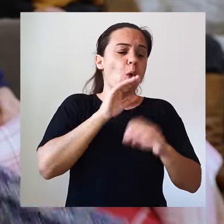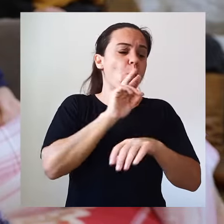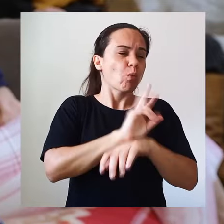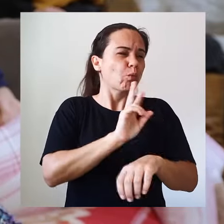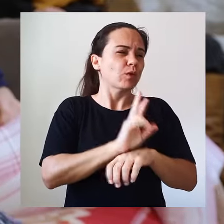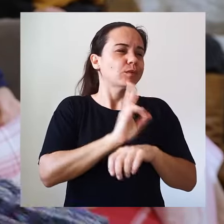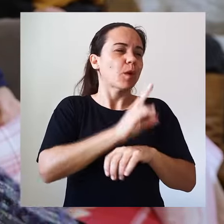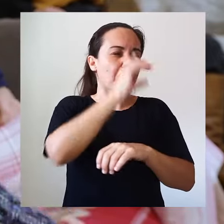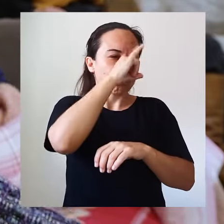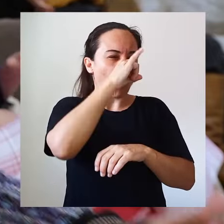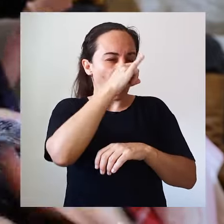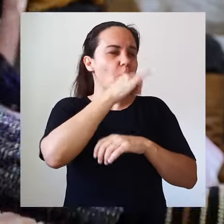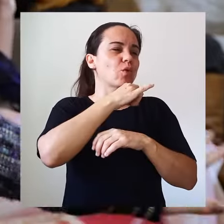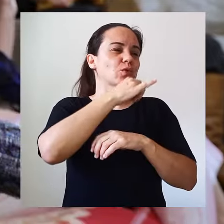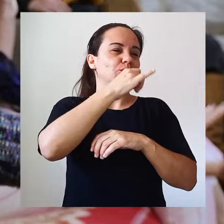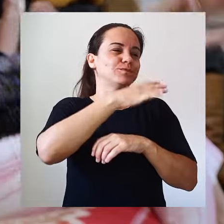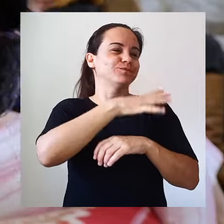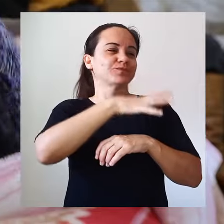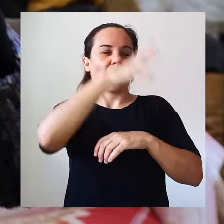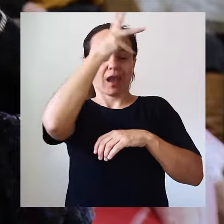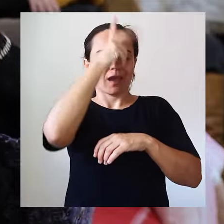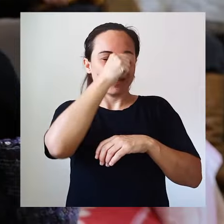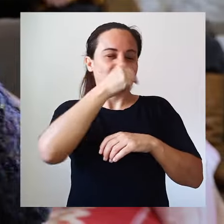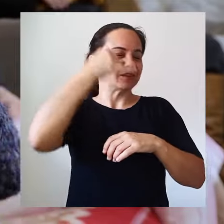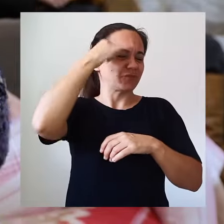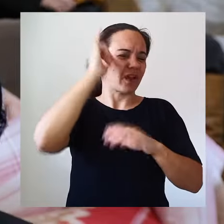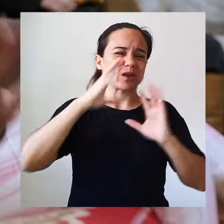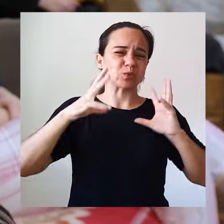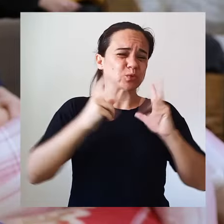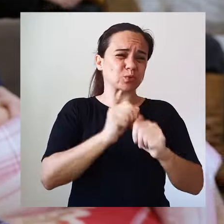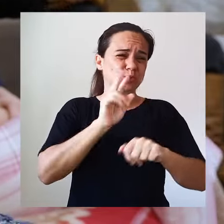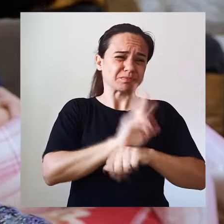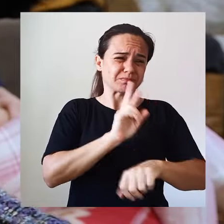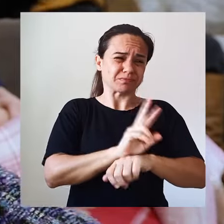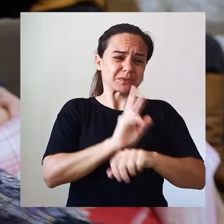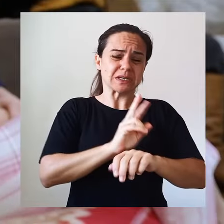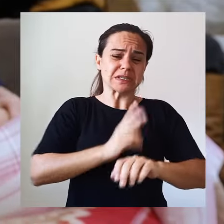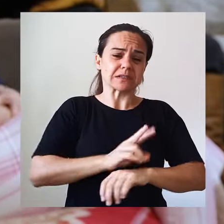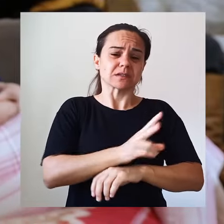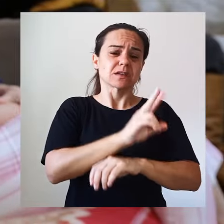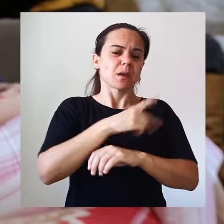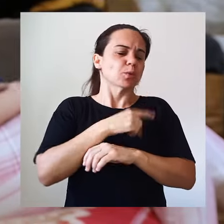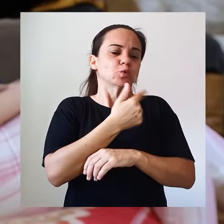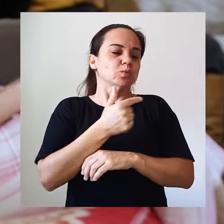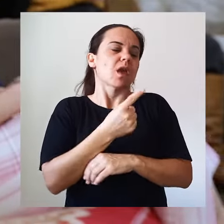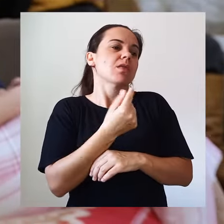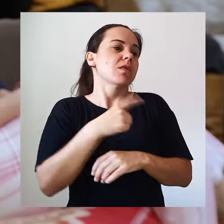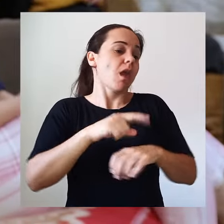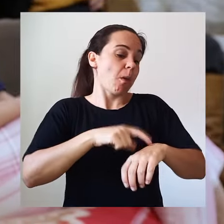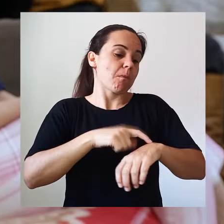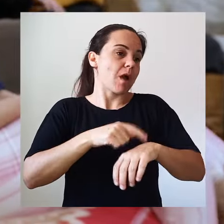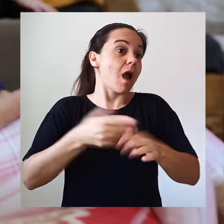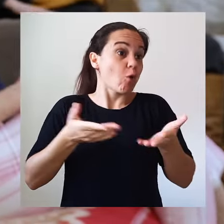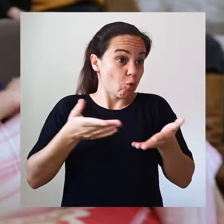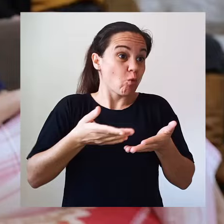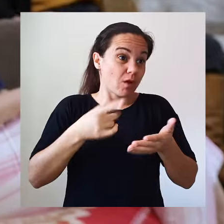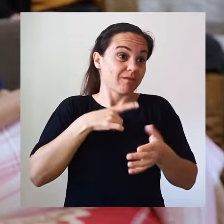toca as vacas, e toca as galinhas, e toca o setembrinho, e toca tudo de casa. A gente, não me sobra tempo. Agora deu um tempinho para te ligar, que